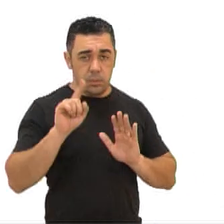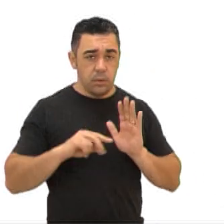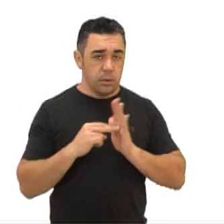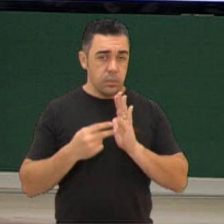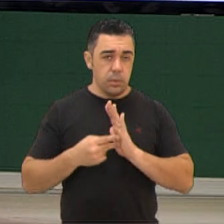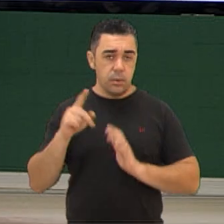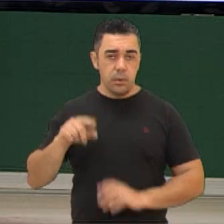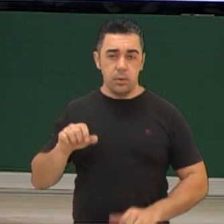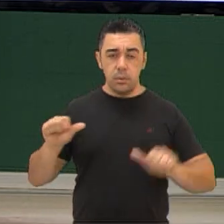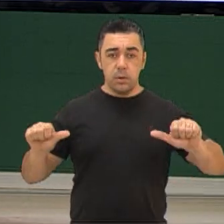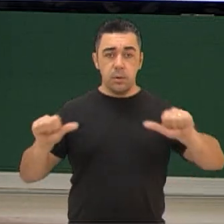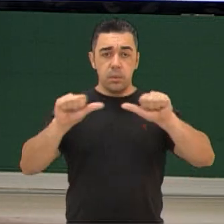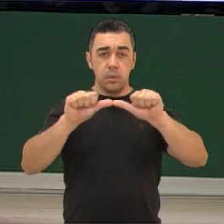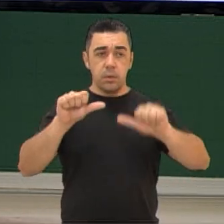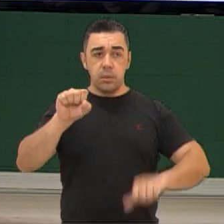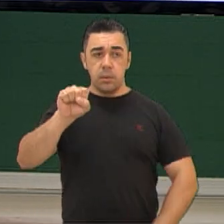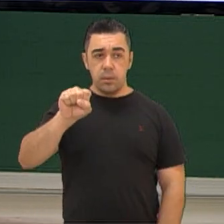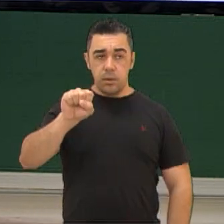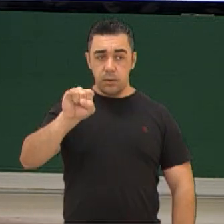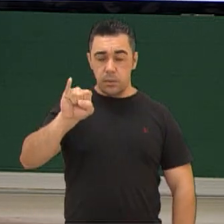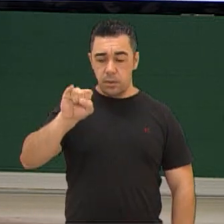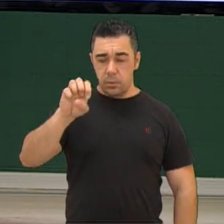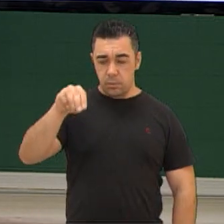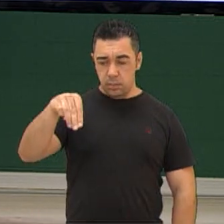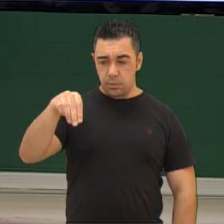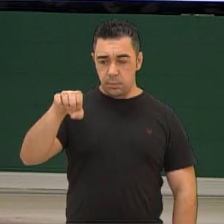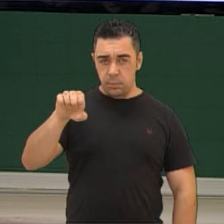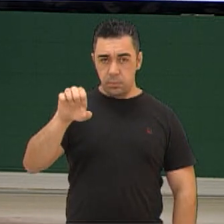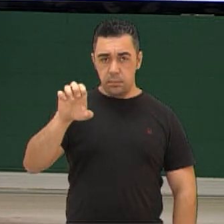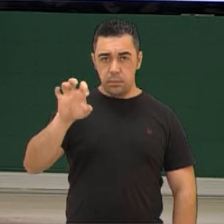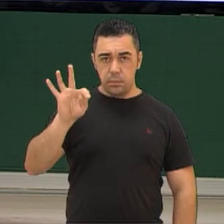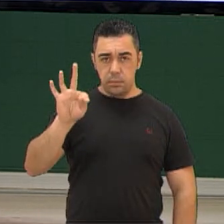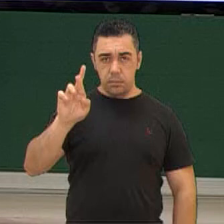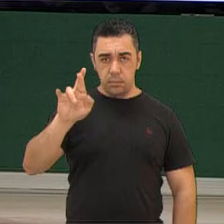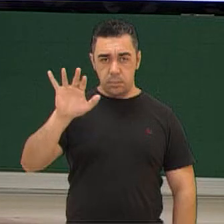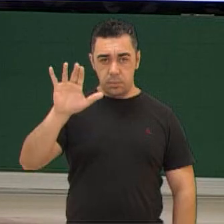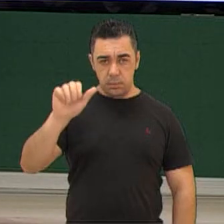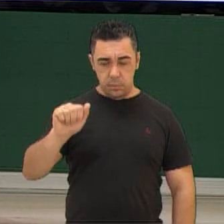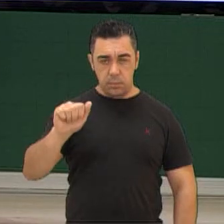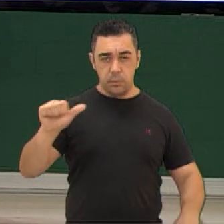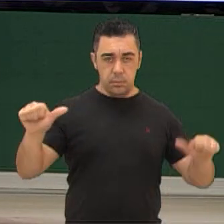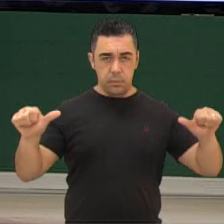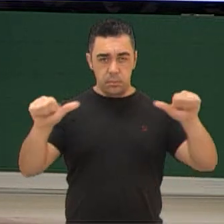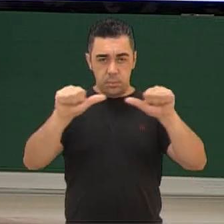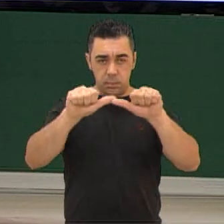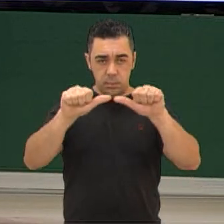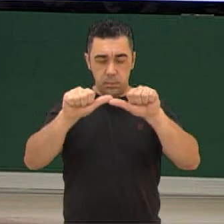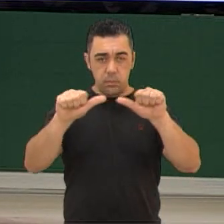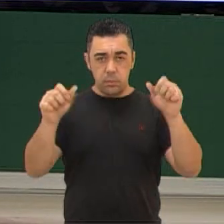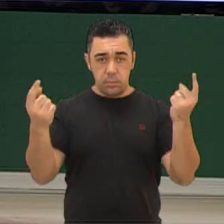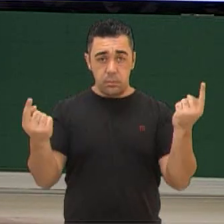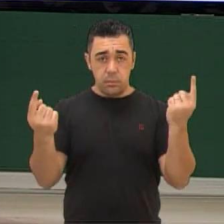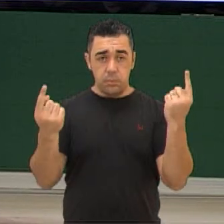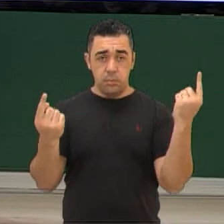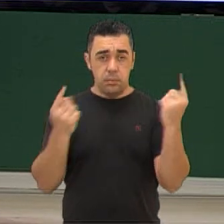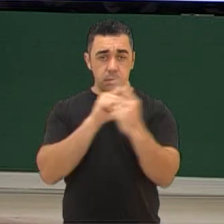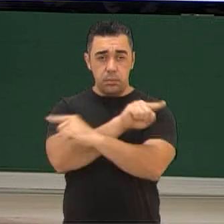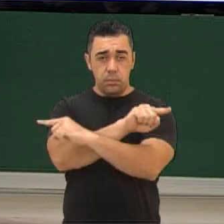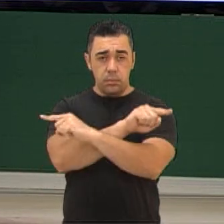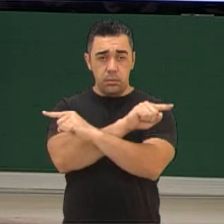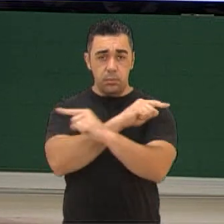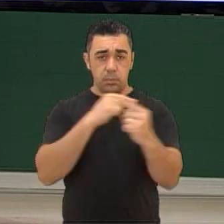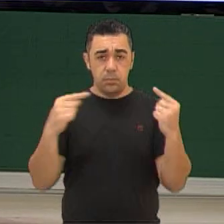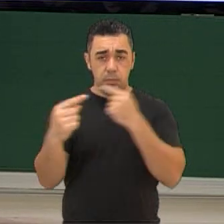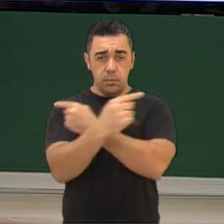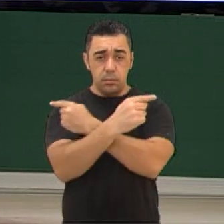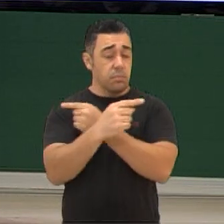considerada simétrica, pois ela vai dar o mesmo valor de um membro com o outro, mas a